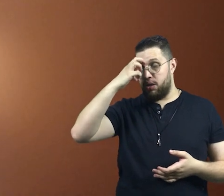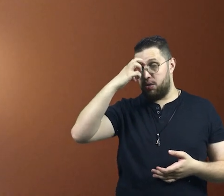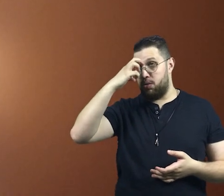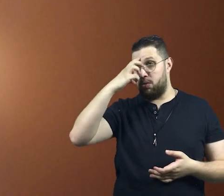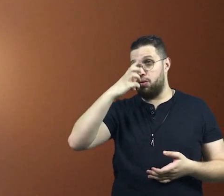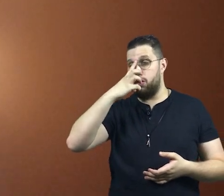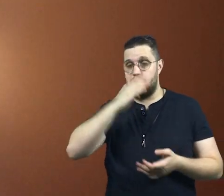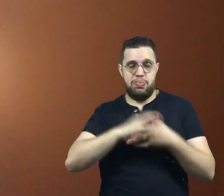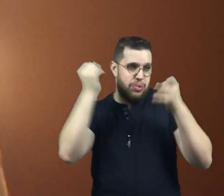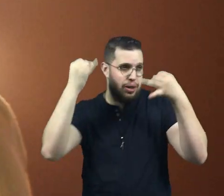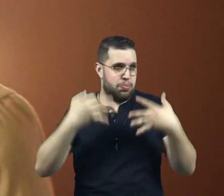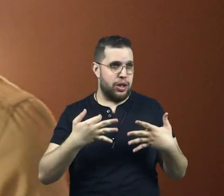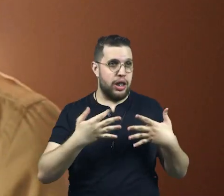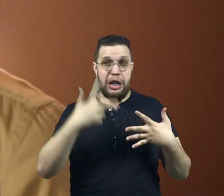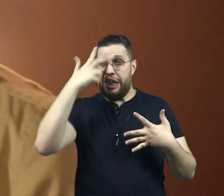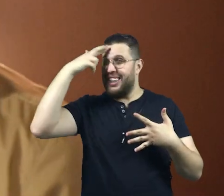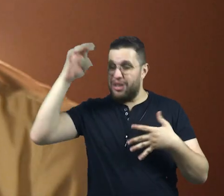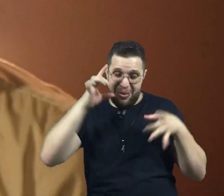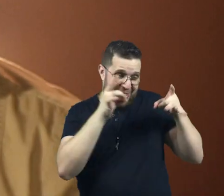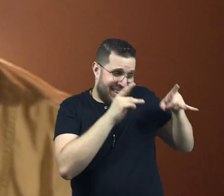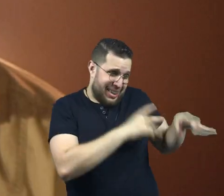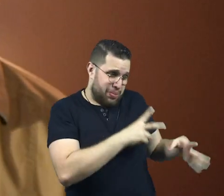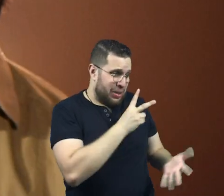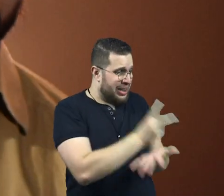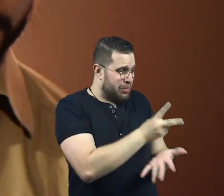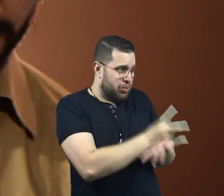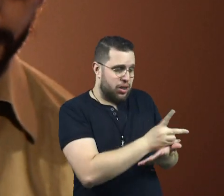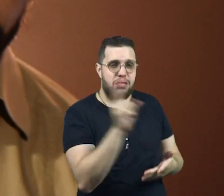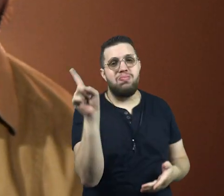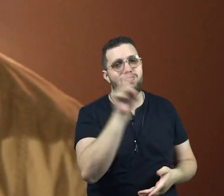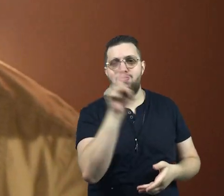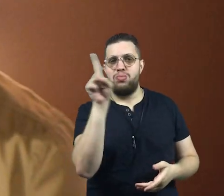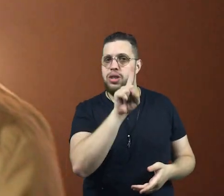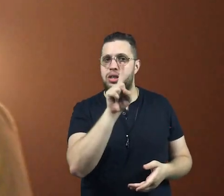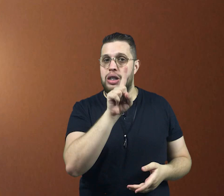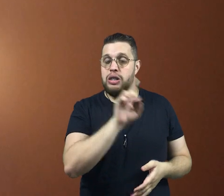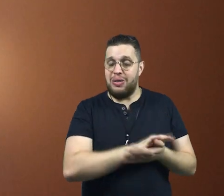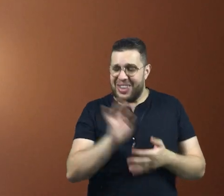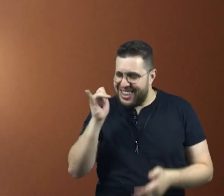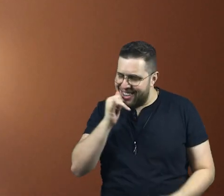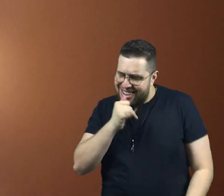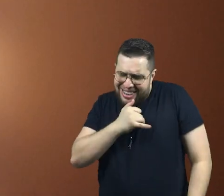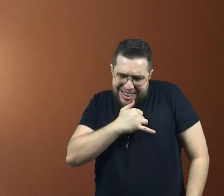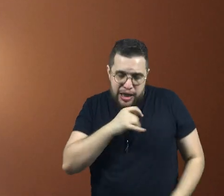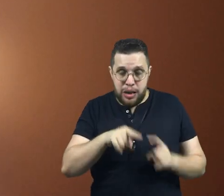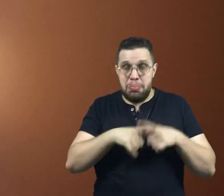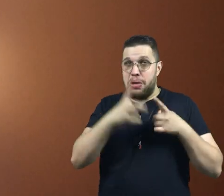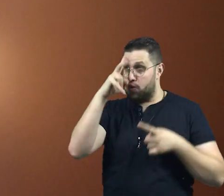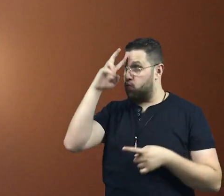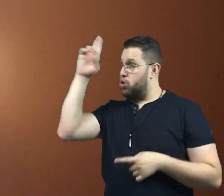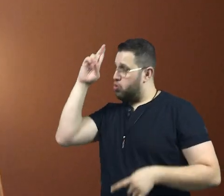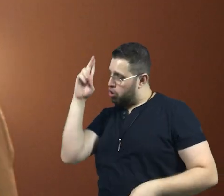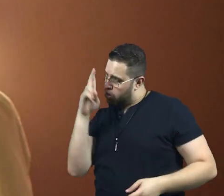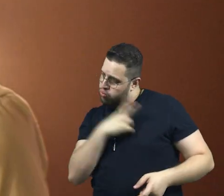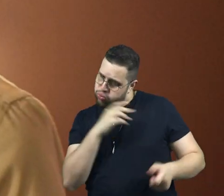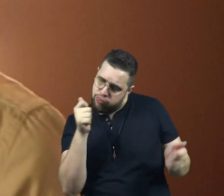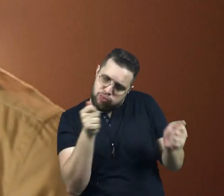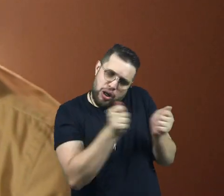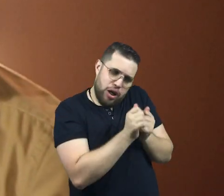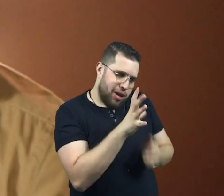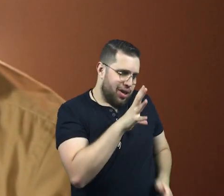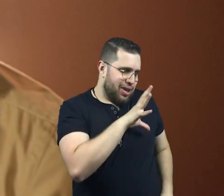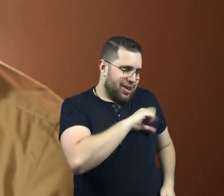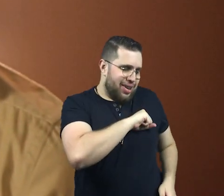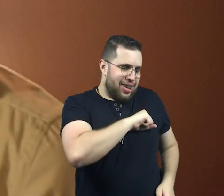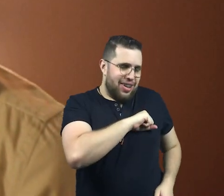o desprezará para sempre, embora ele traga tristeza, mostrará compaixão. Tão grande é o